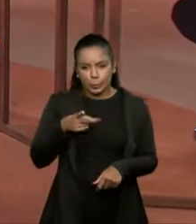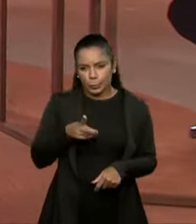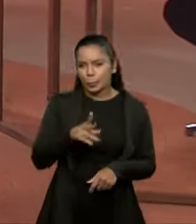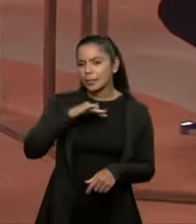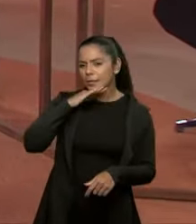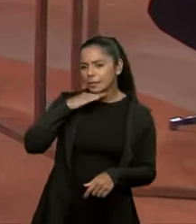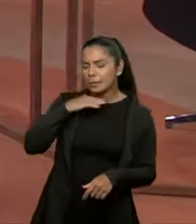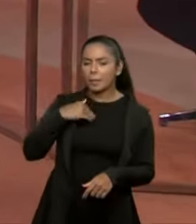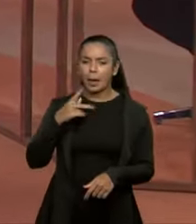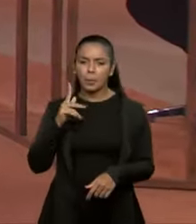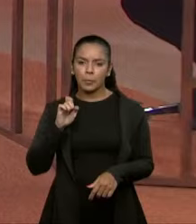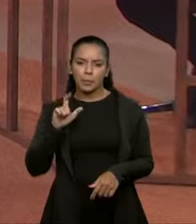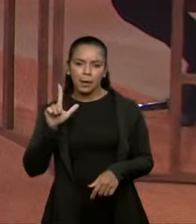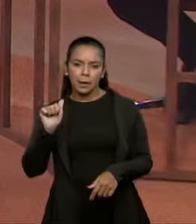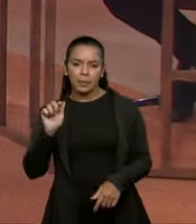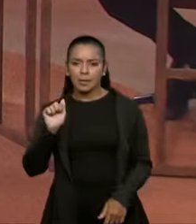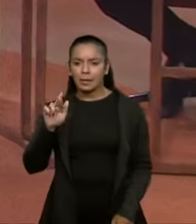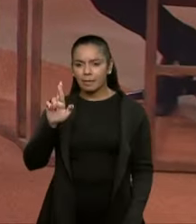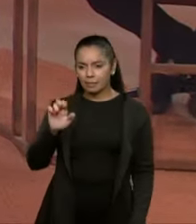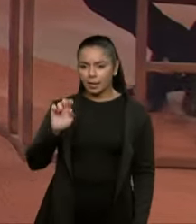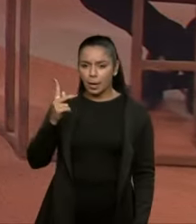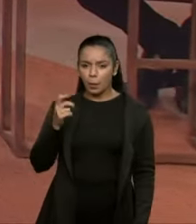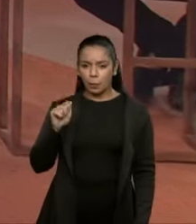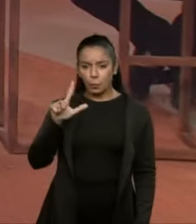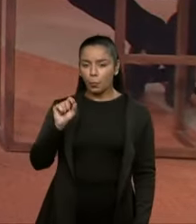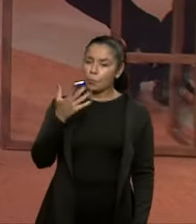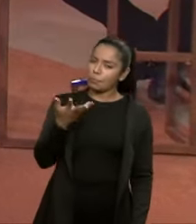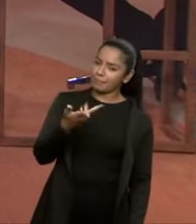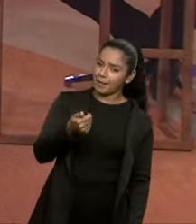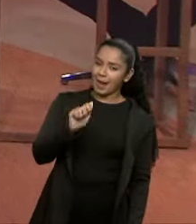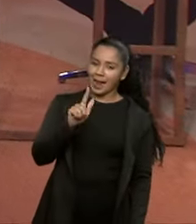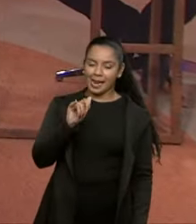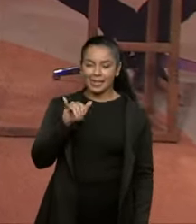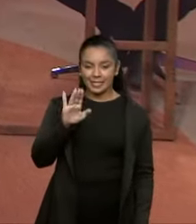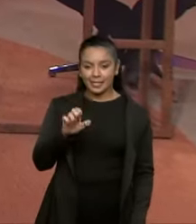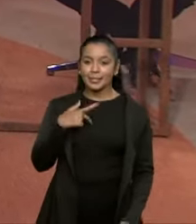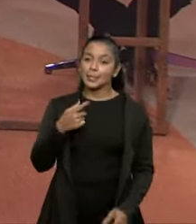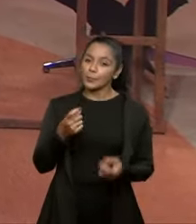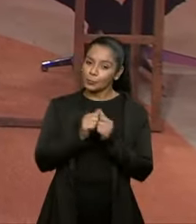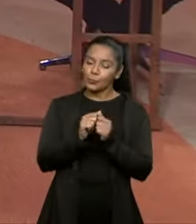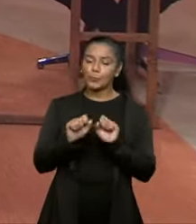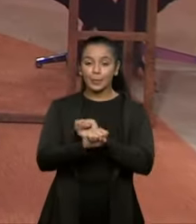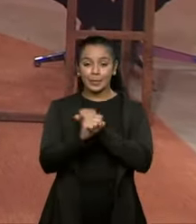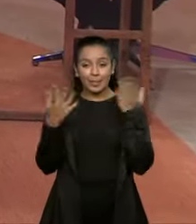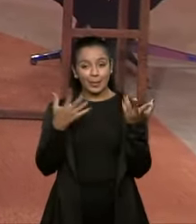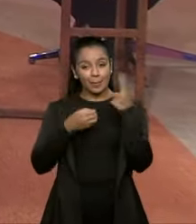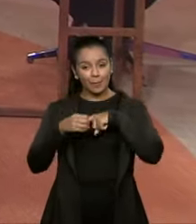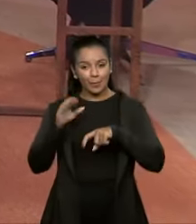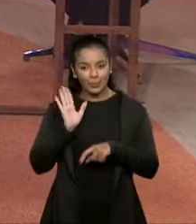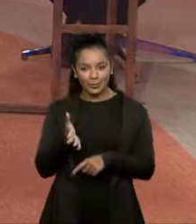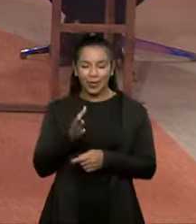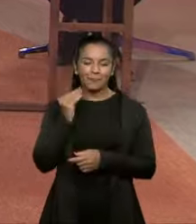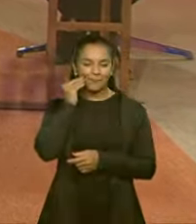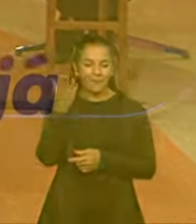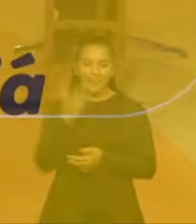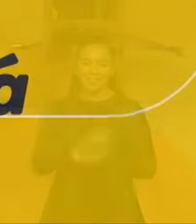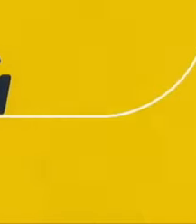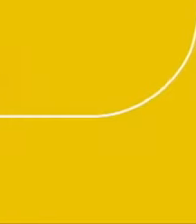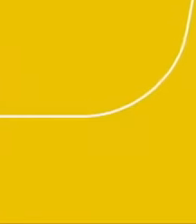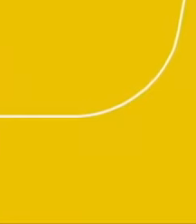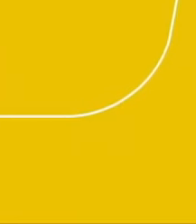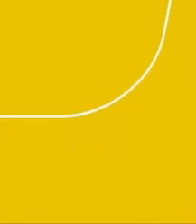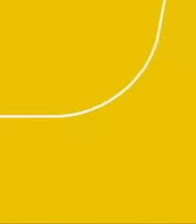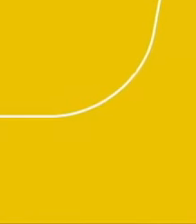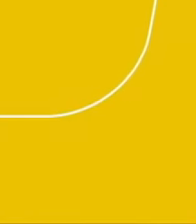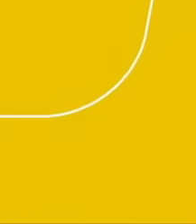com André, com Hugo e com essa mulher maravilhosa, Alice. Fica com a gente que essa censura volta já já. Beijinho, é já já. Gata! Ah!